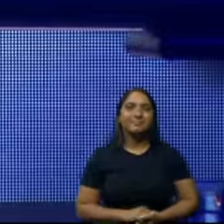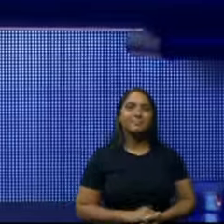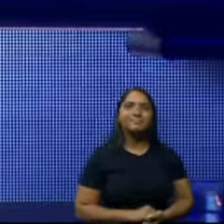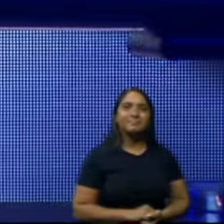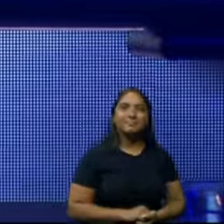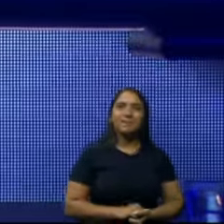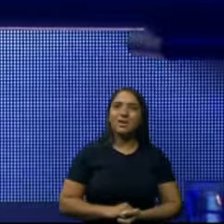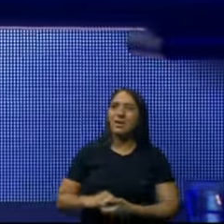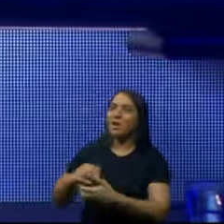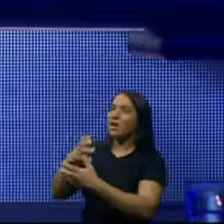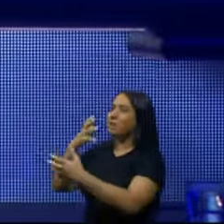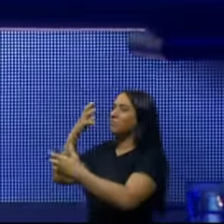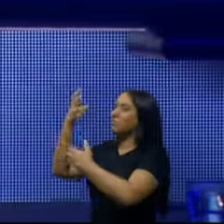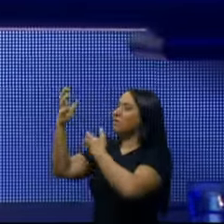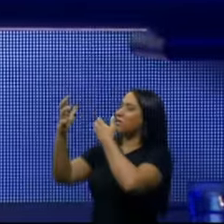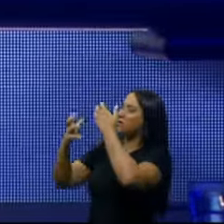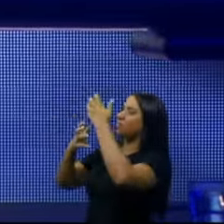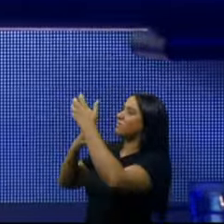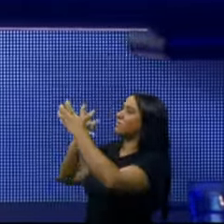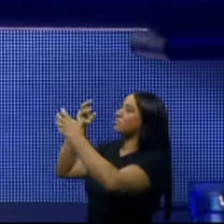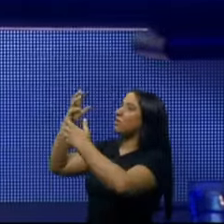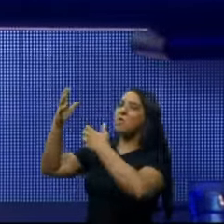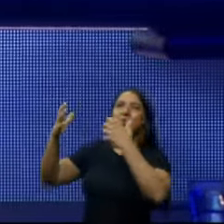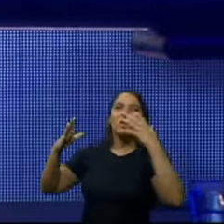e anti-corrosão juntos